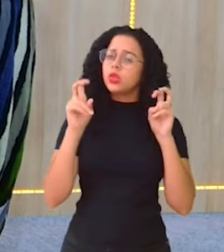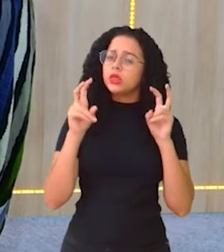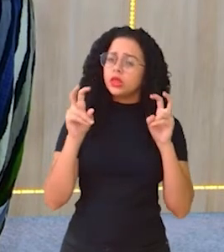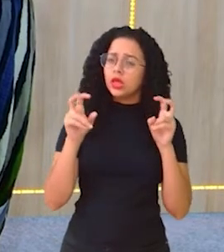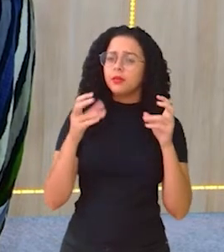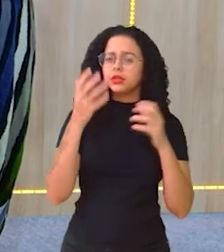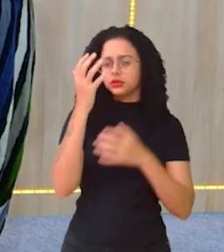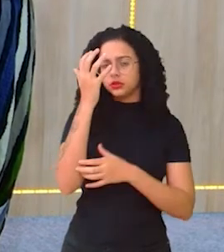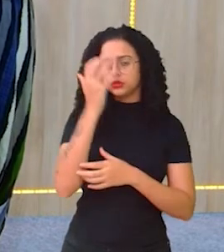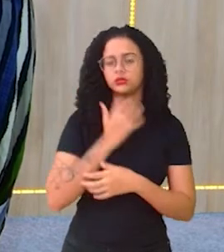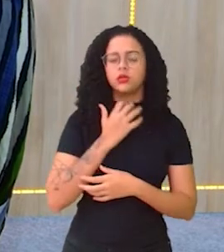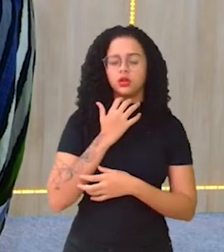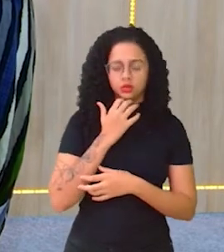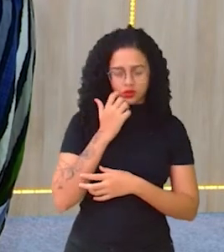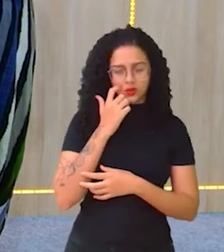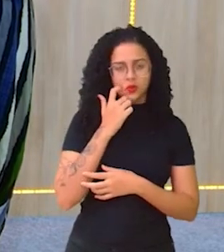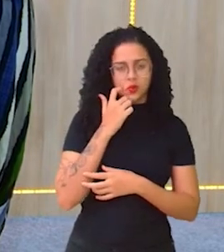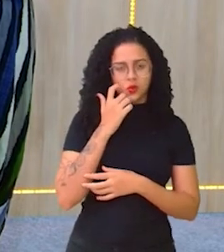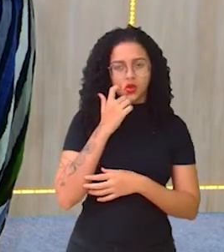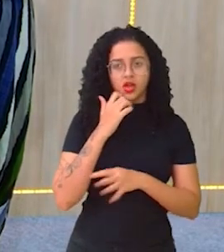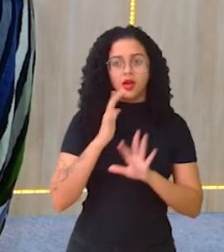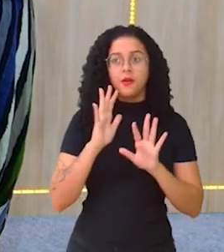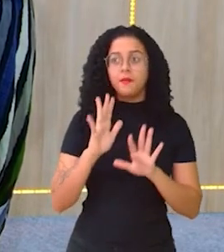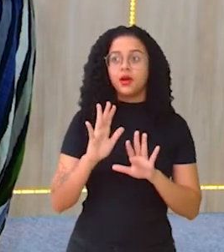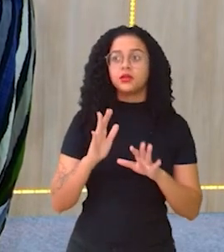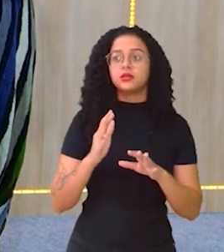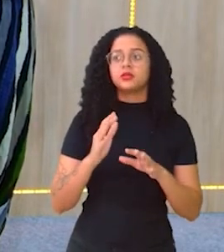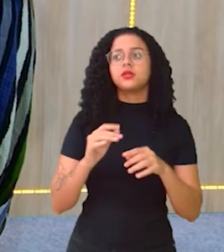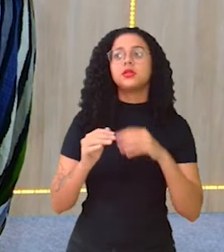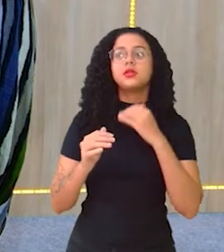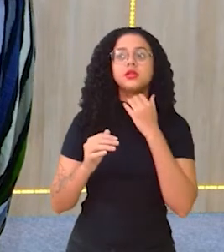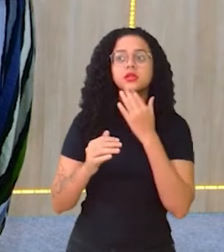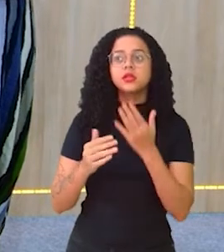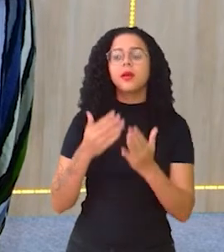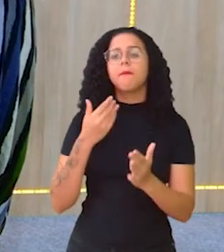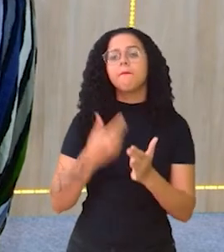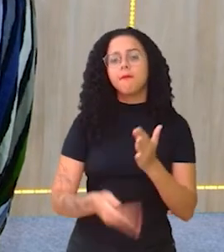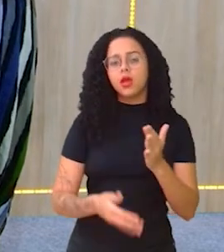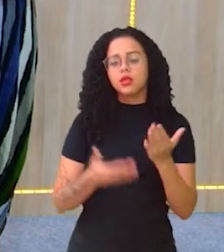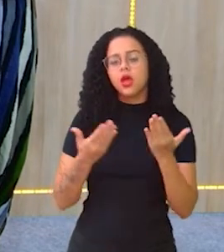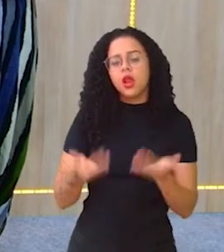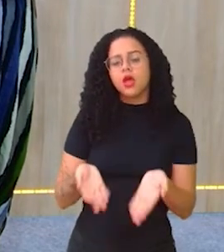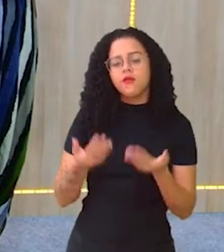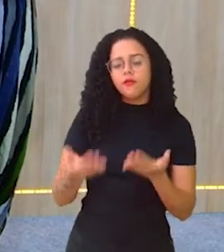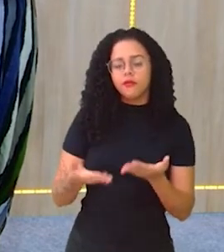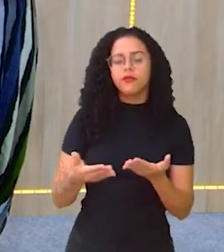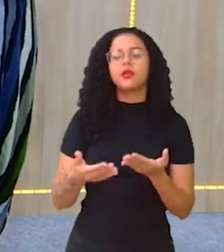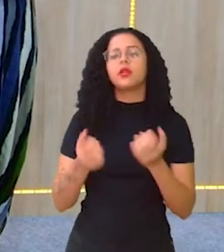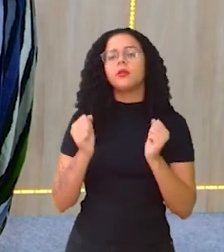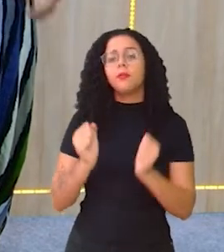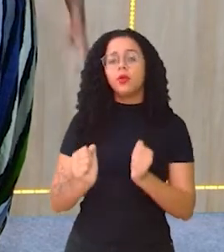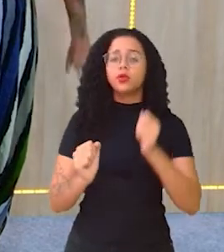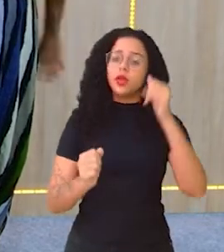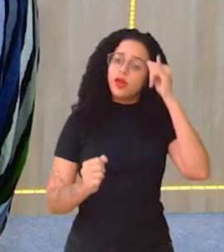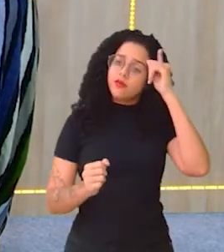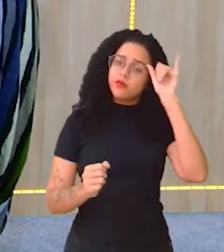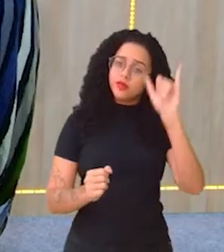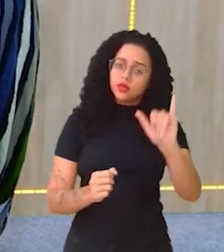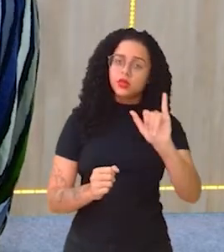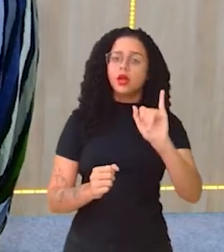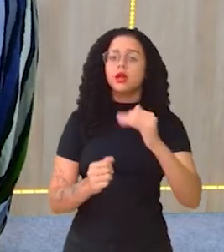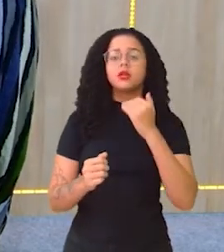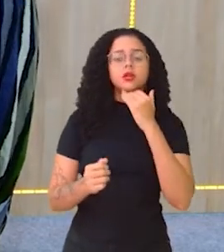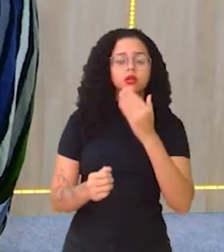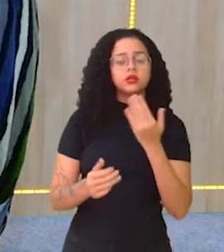mais sério, tá? Mas sem perder aí também a leveza que a gente tem de poder evitar, né? Sem